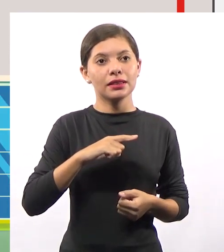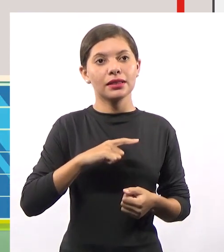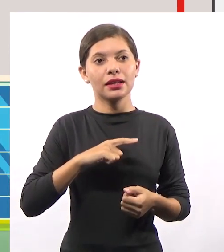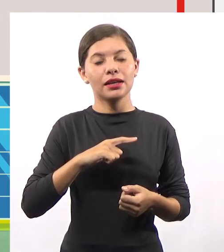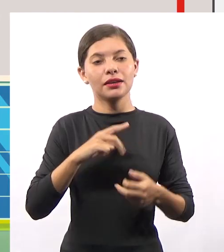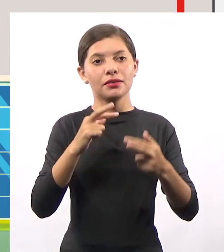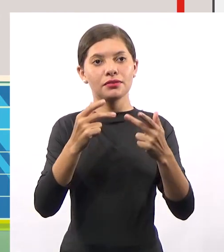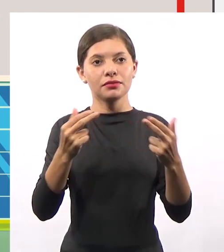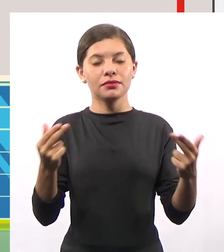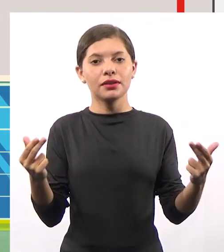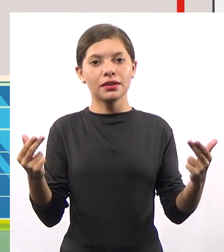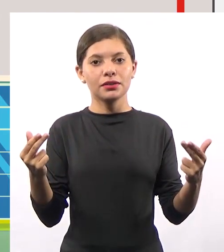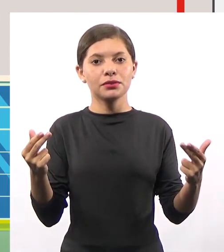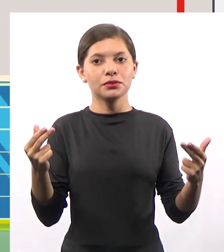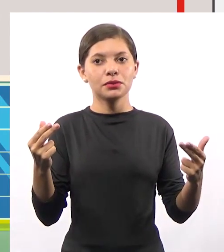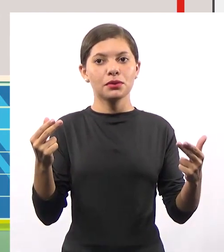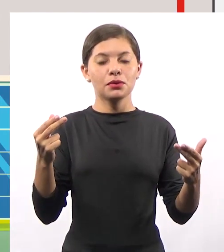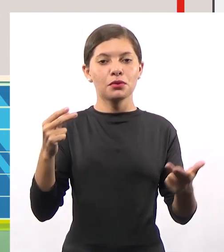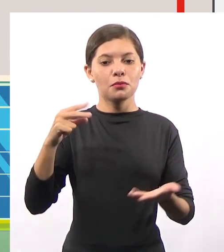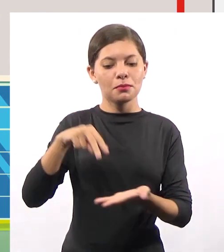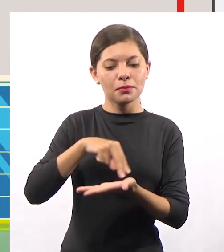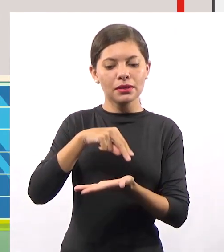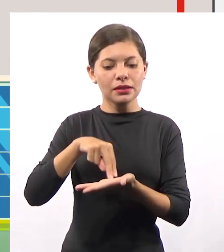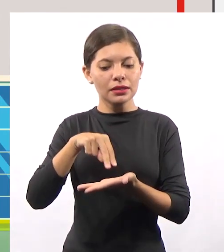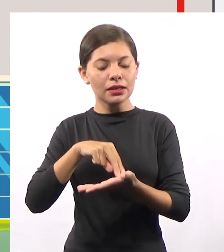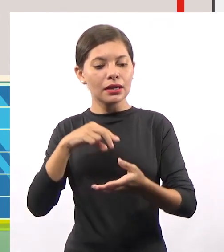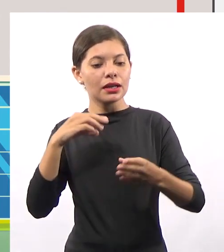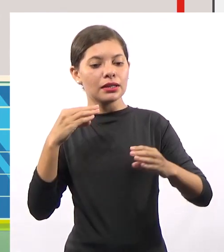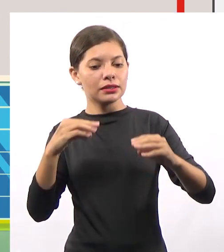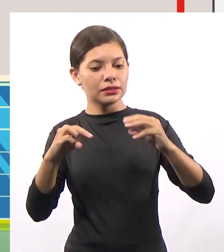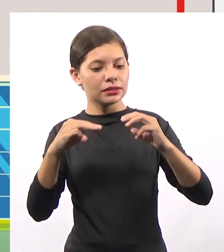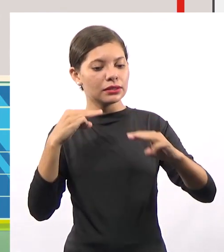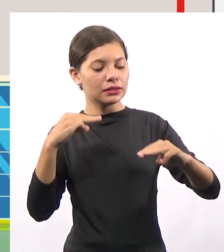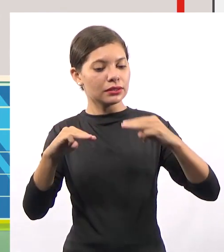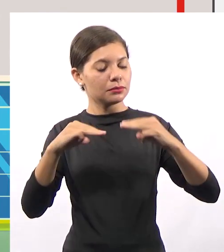outros programas como Festival de Música,